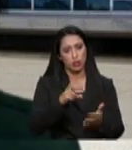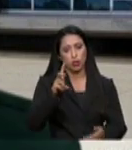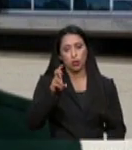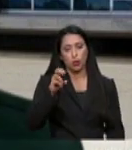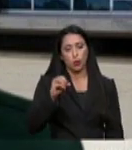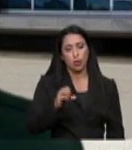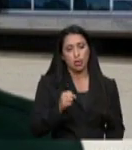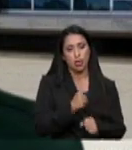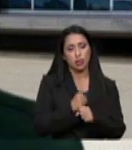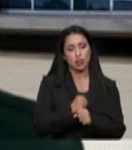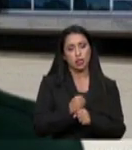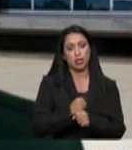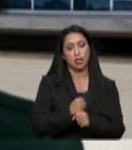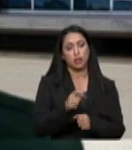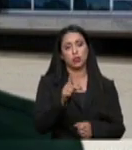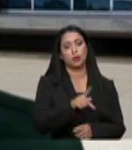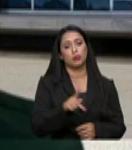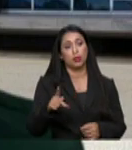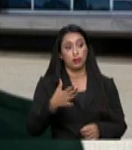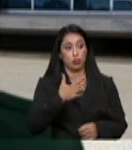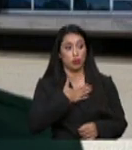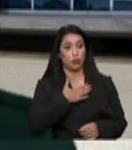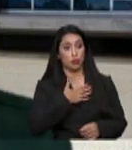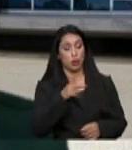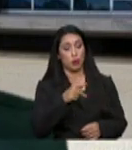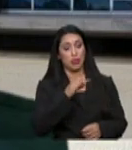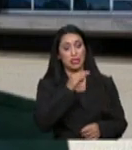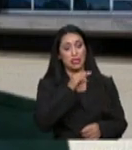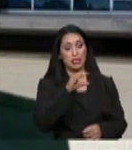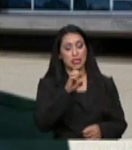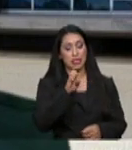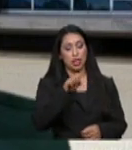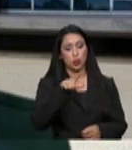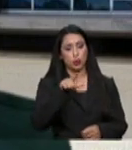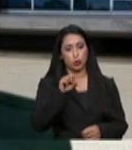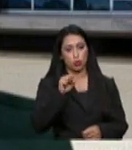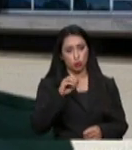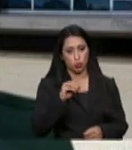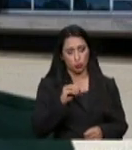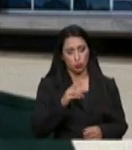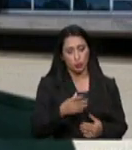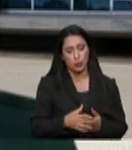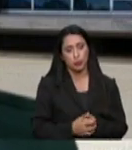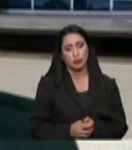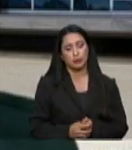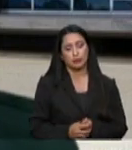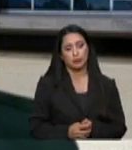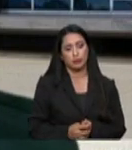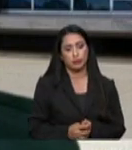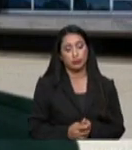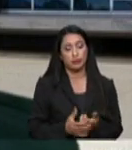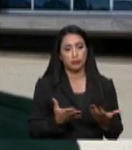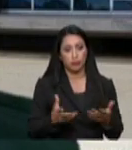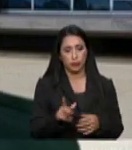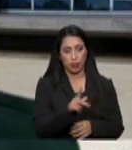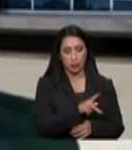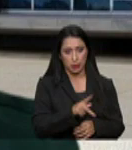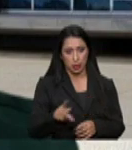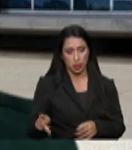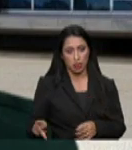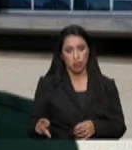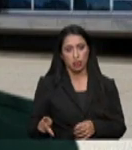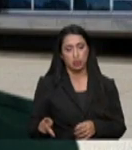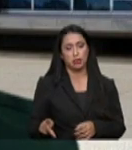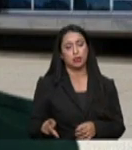do emérito professor da música Meu professor Celso lá a sua Presidente